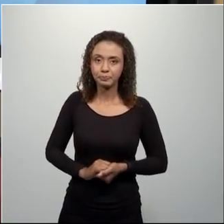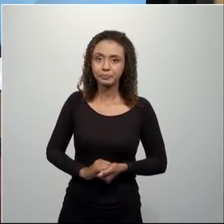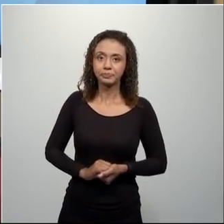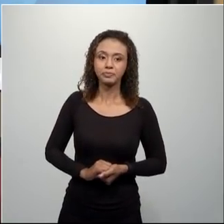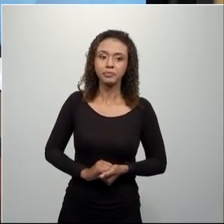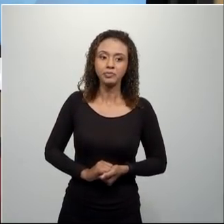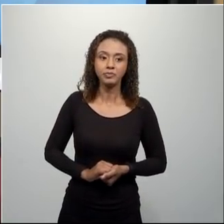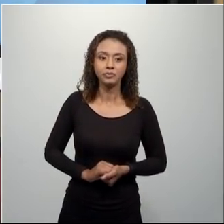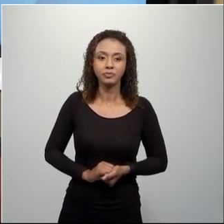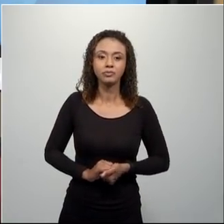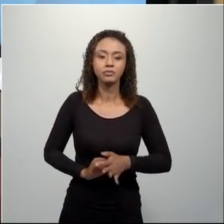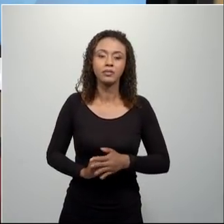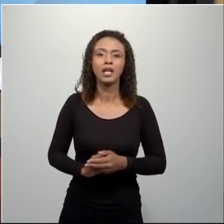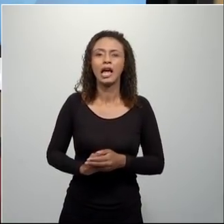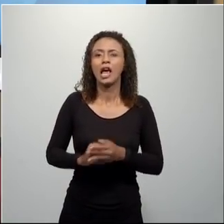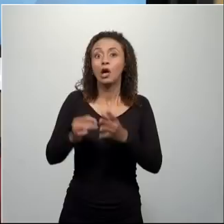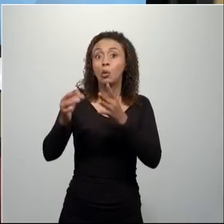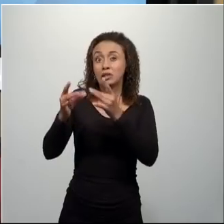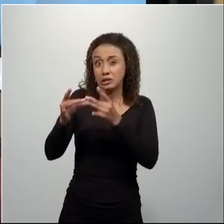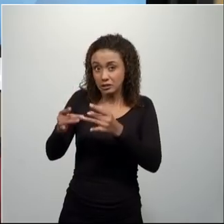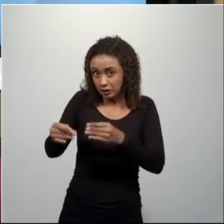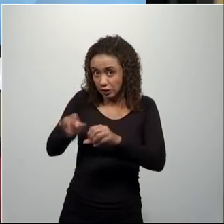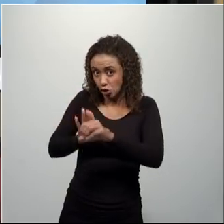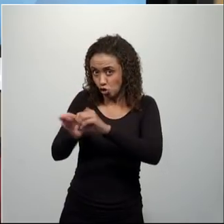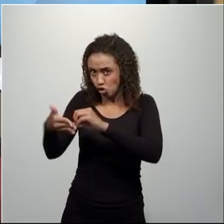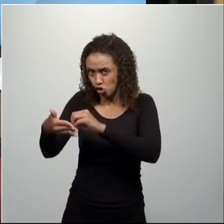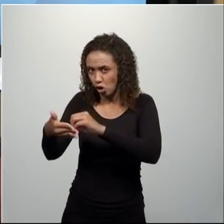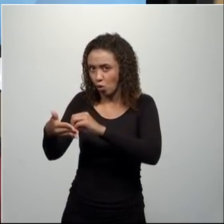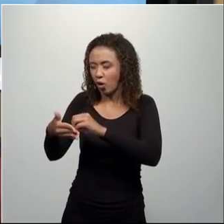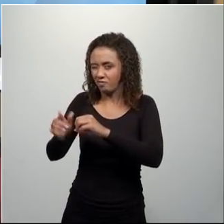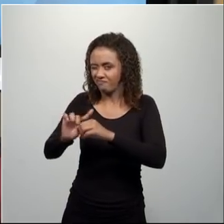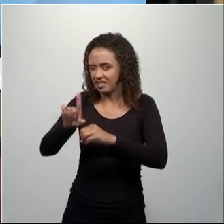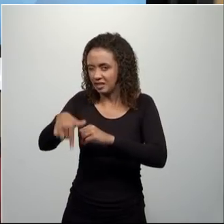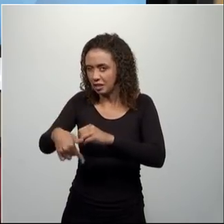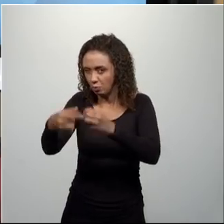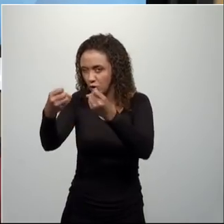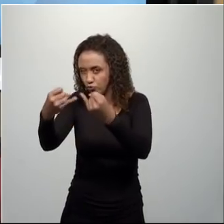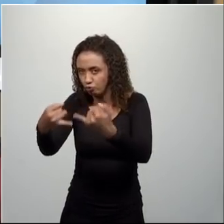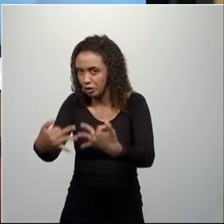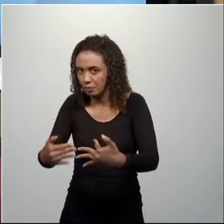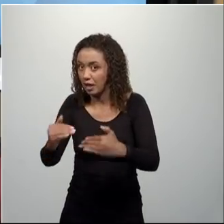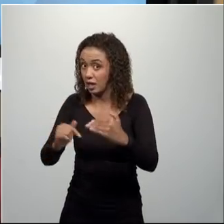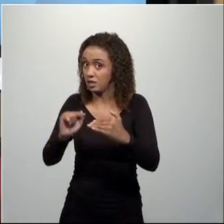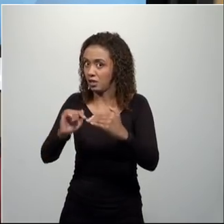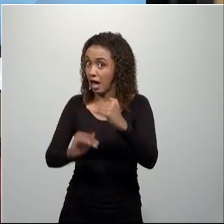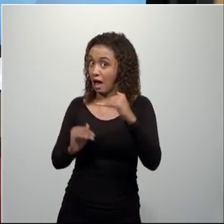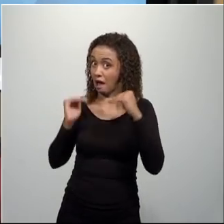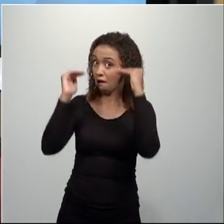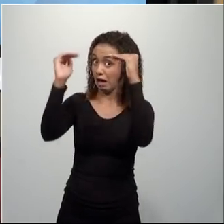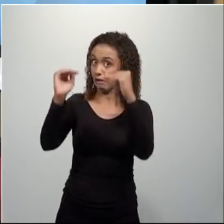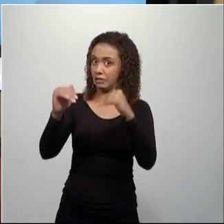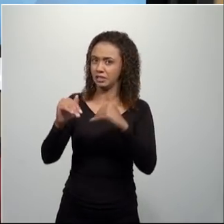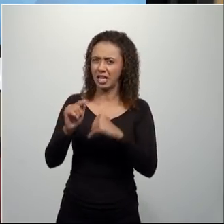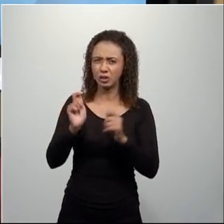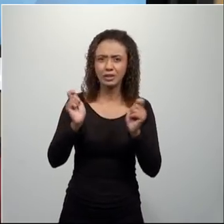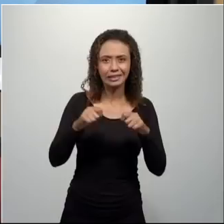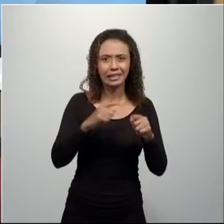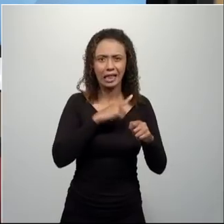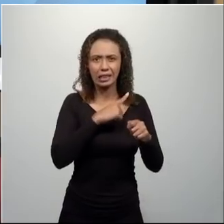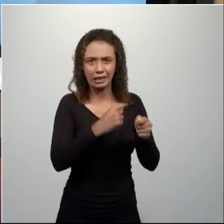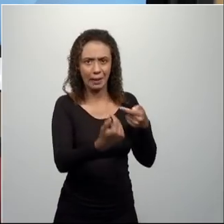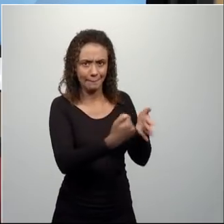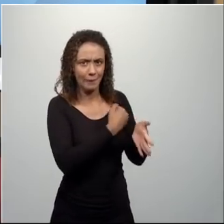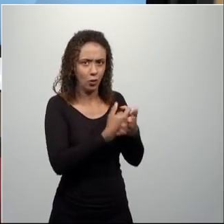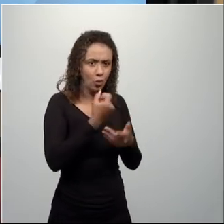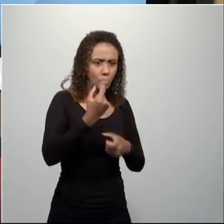antes de passar aqui para os detalhes do bitcoin ter um pouquinho mais para frente a um pouco mais avançado do que foi discutido em angola tem algumas muitas